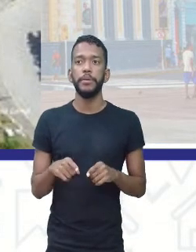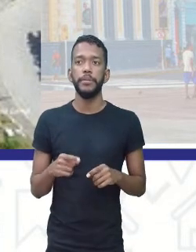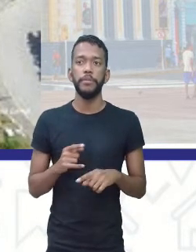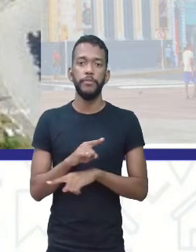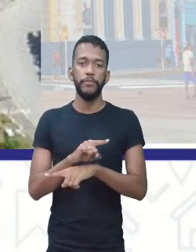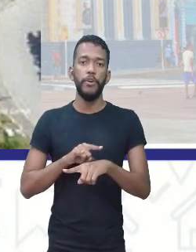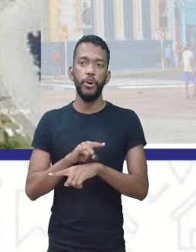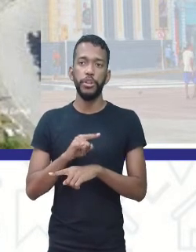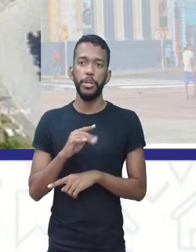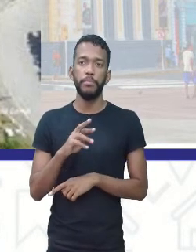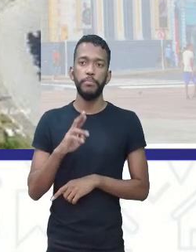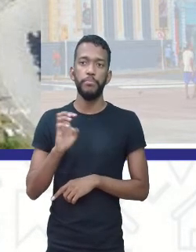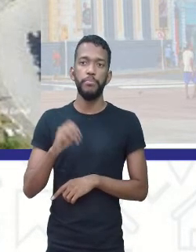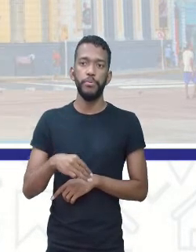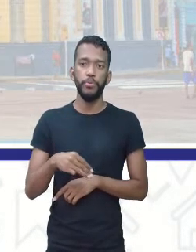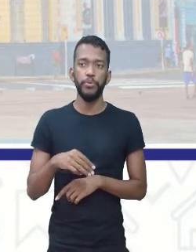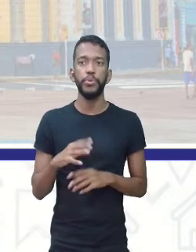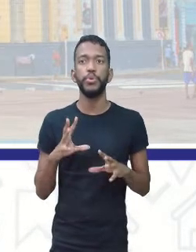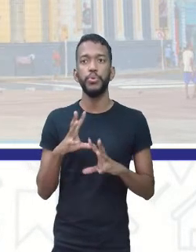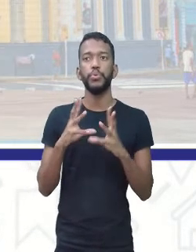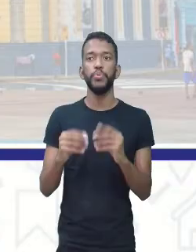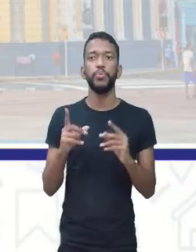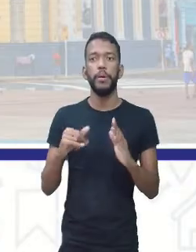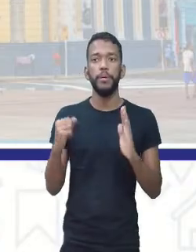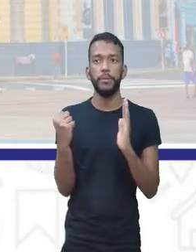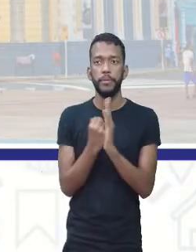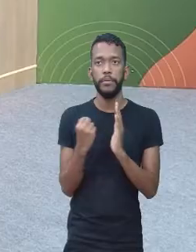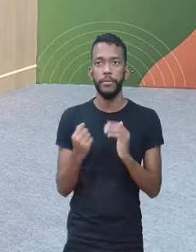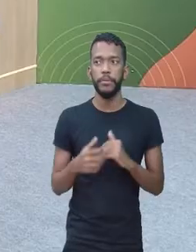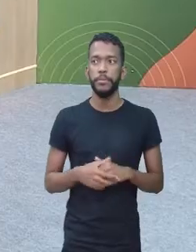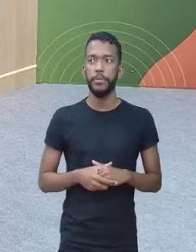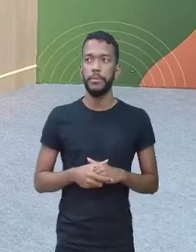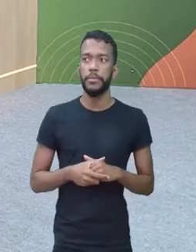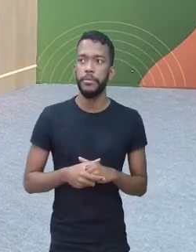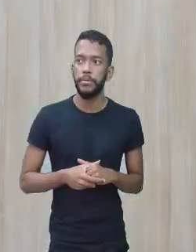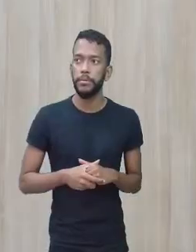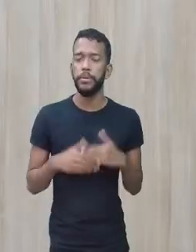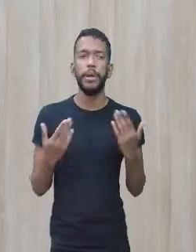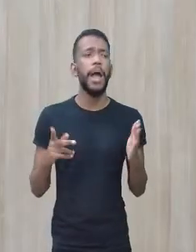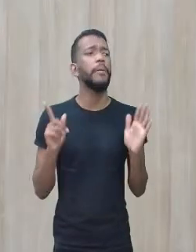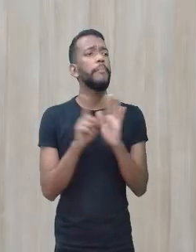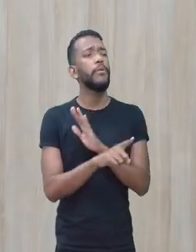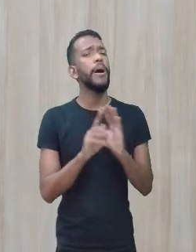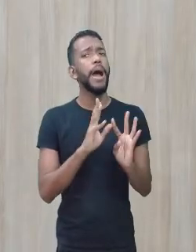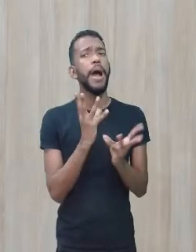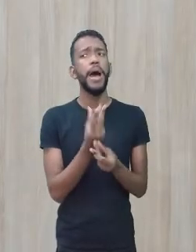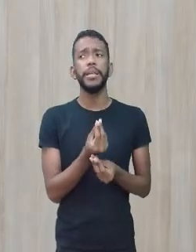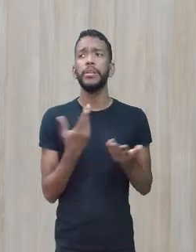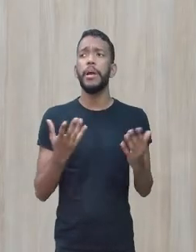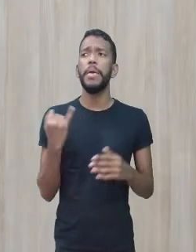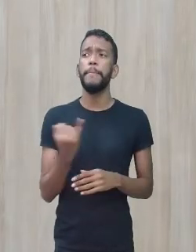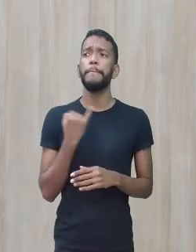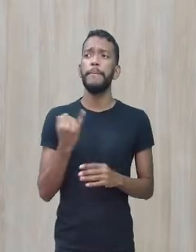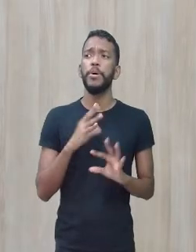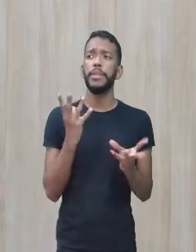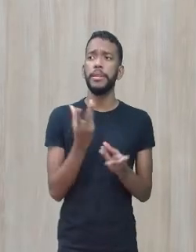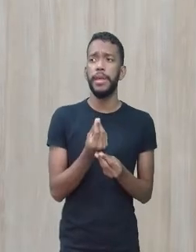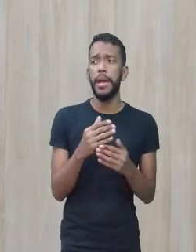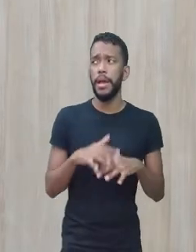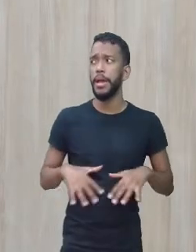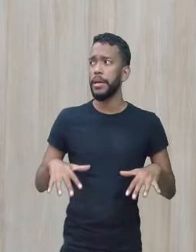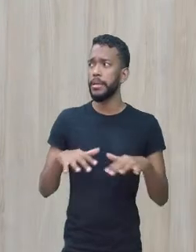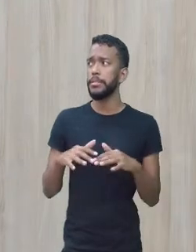Né? Então, são todos patrimônios, né, tombados. E a arte, professor, nesse sentido? Qual a importância da